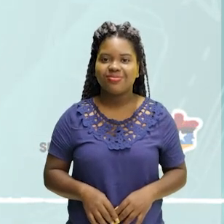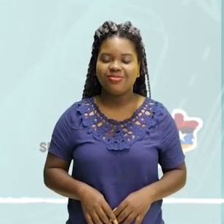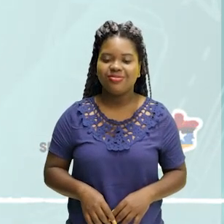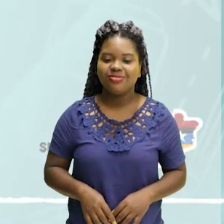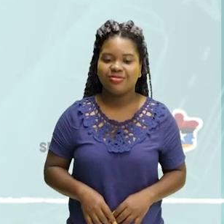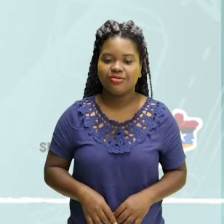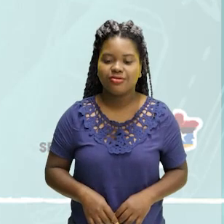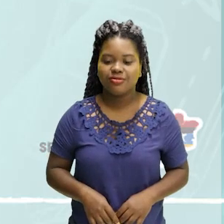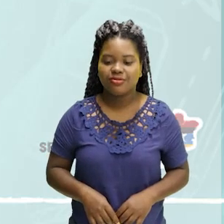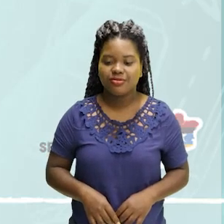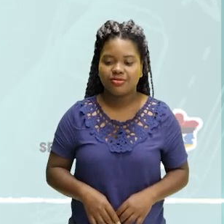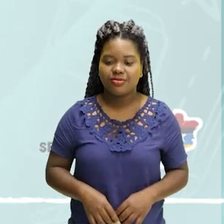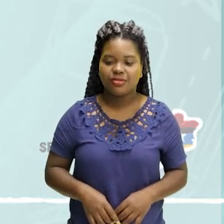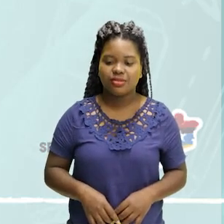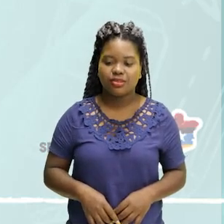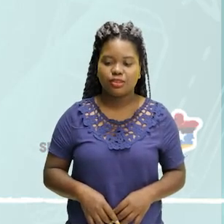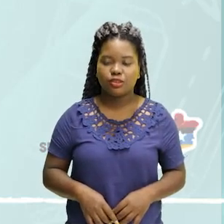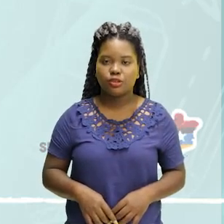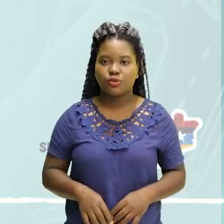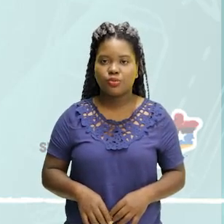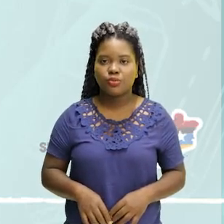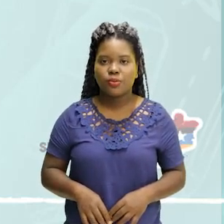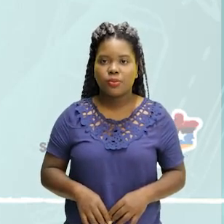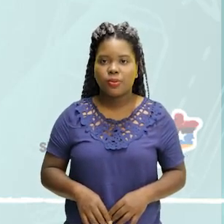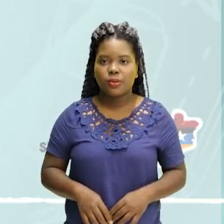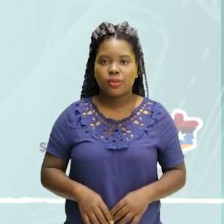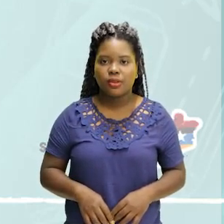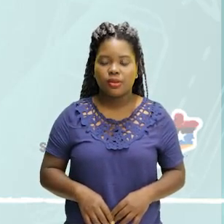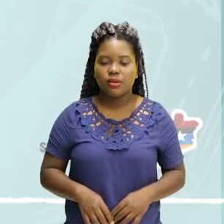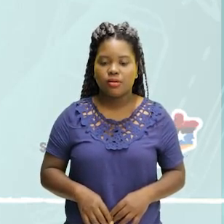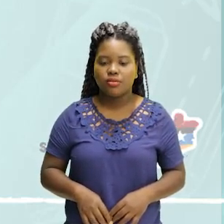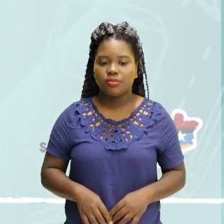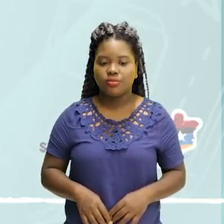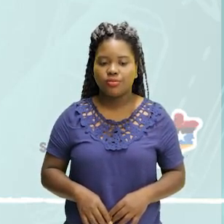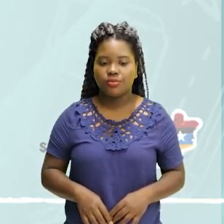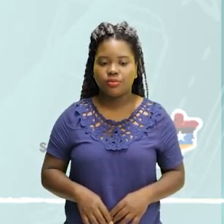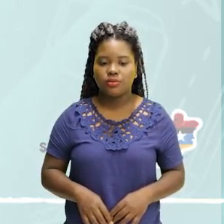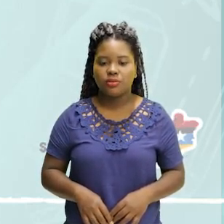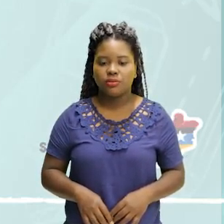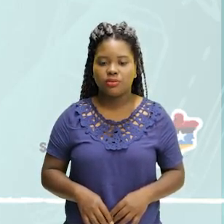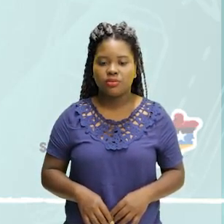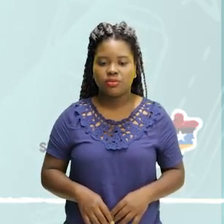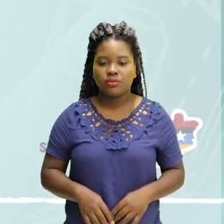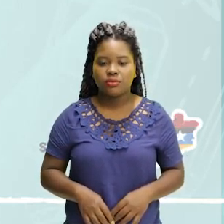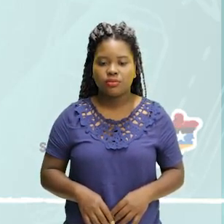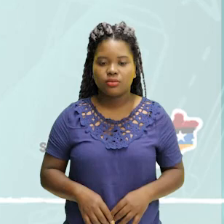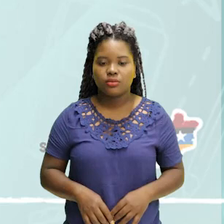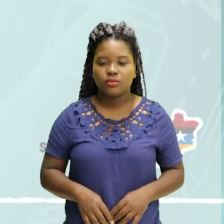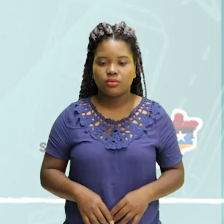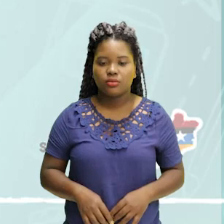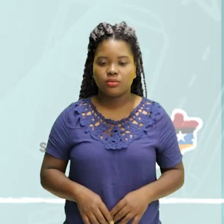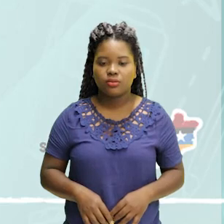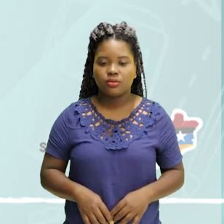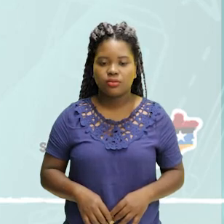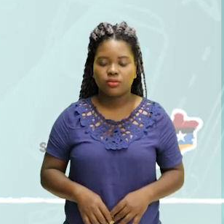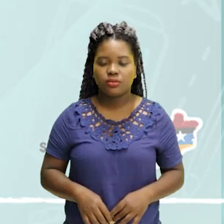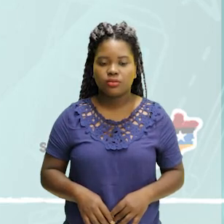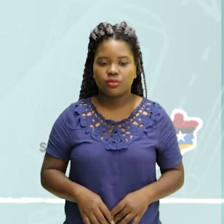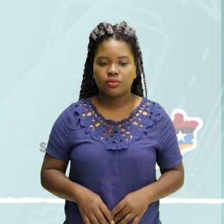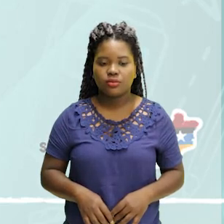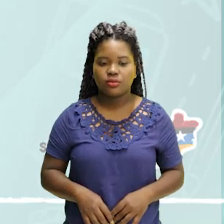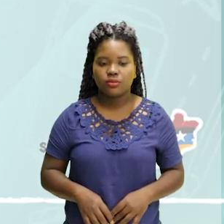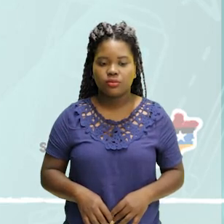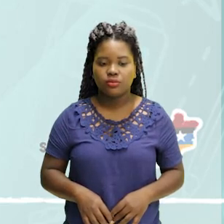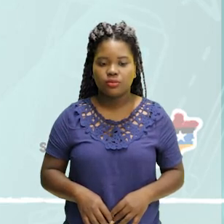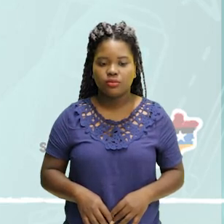grupos semiprofissionais e leigos que se apresentam onde? Na rua. Os temas ainda são religiosos, mas o texto tem